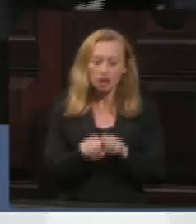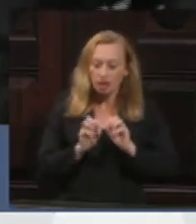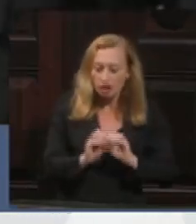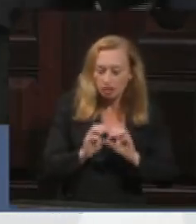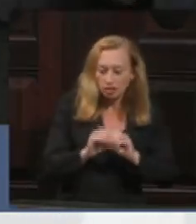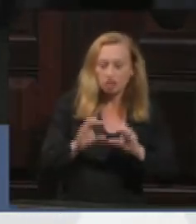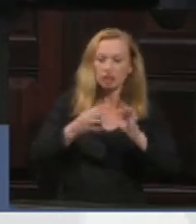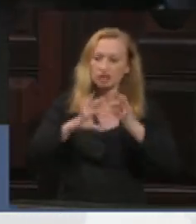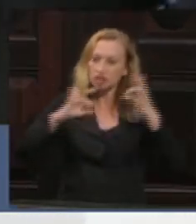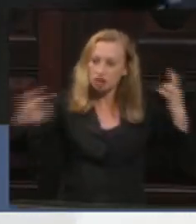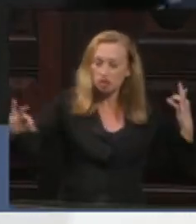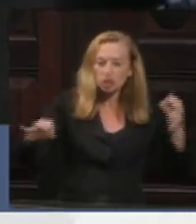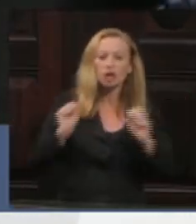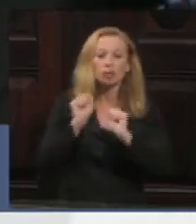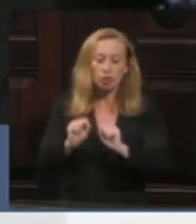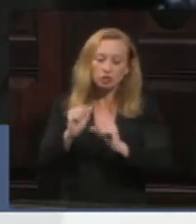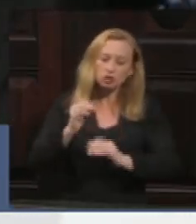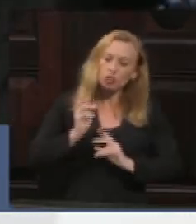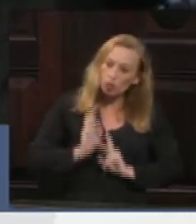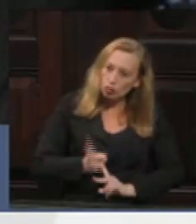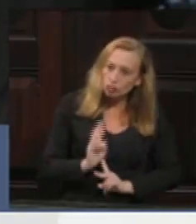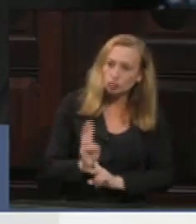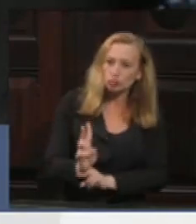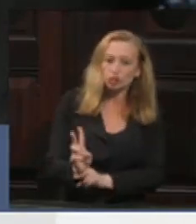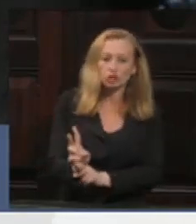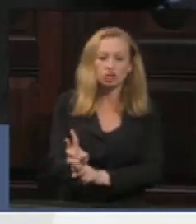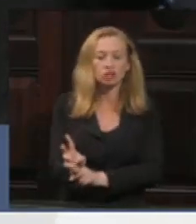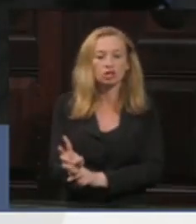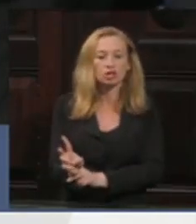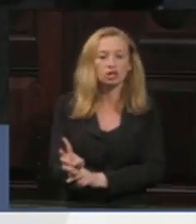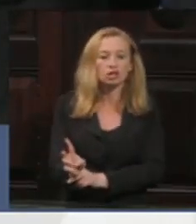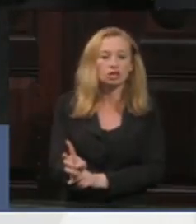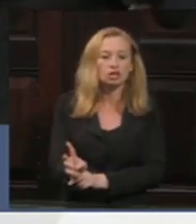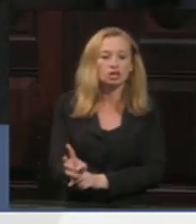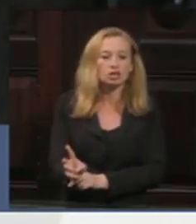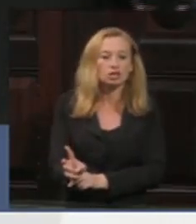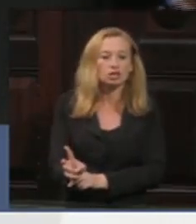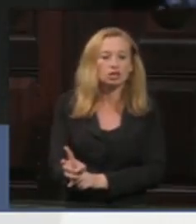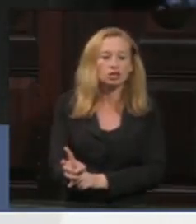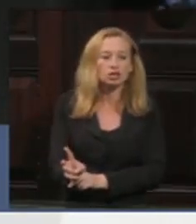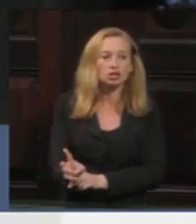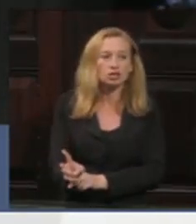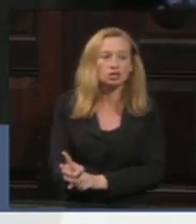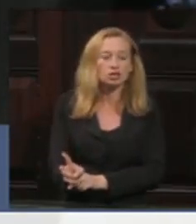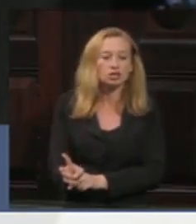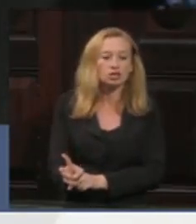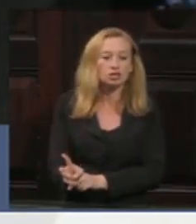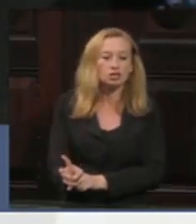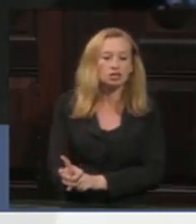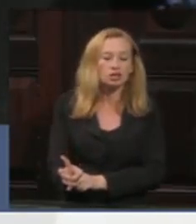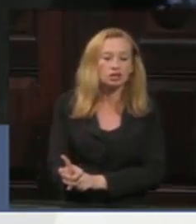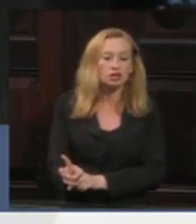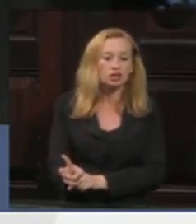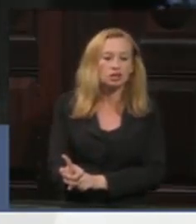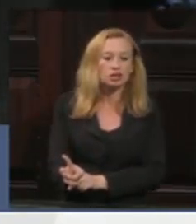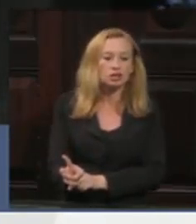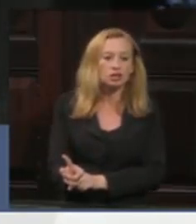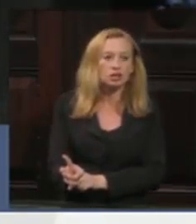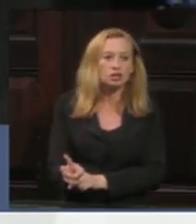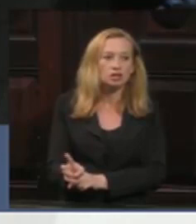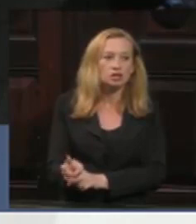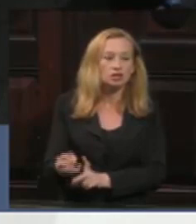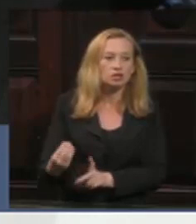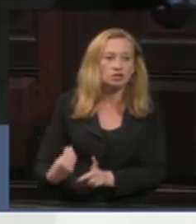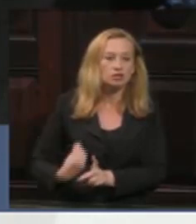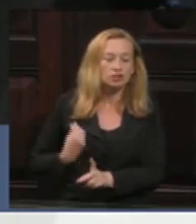possa ter continuidade quando viver mudanças na sua gestão.